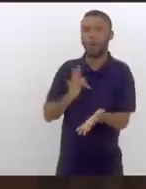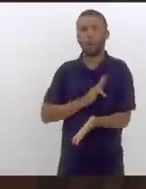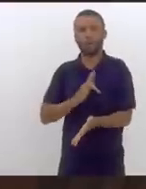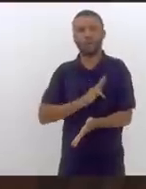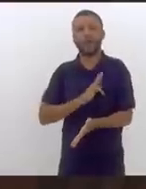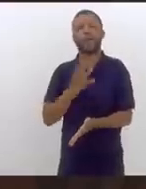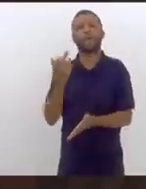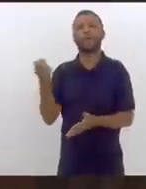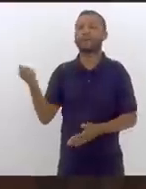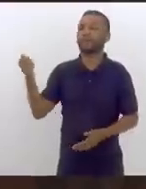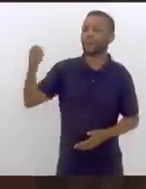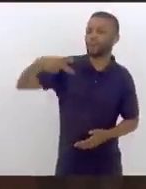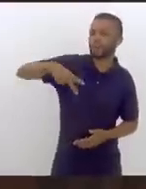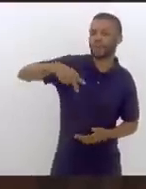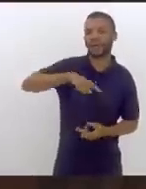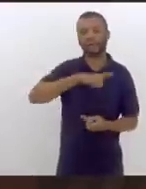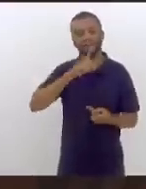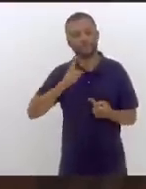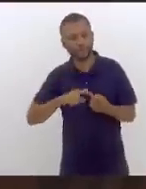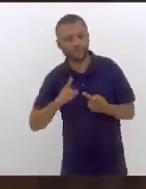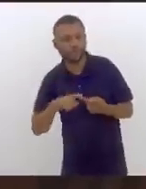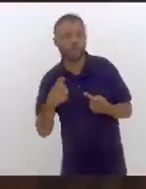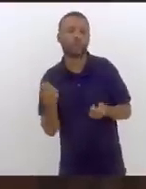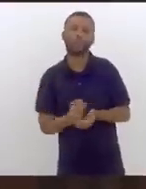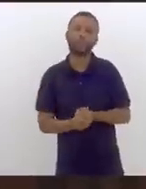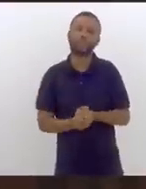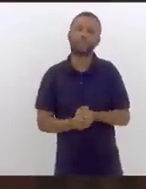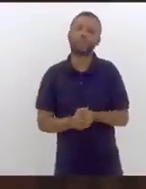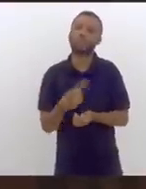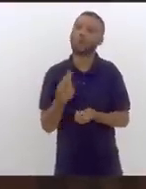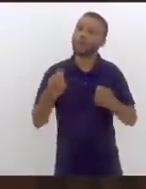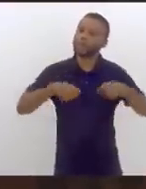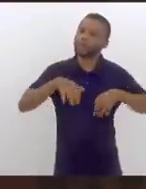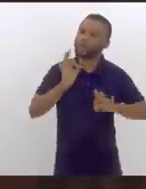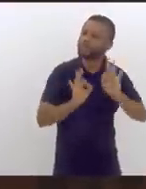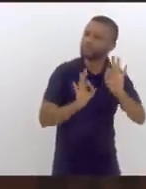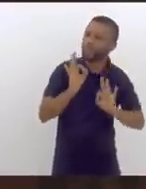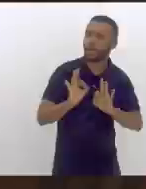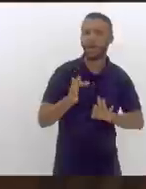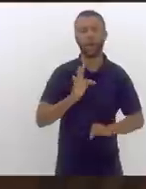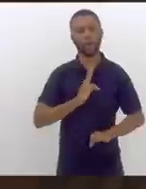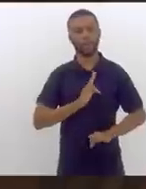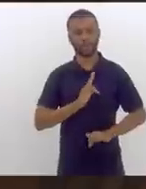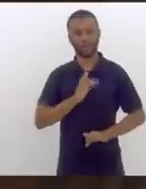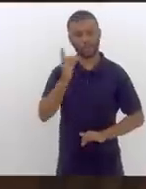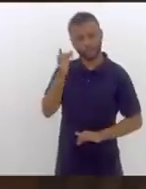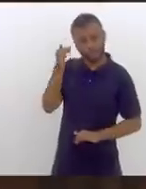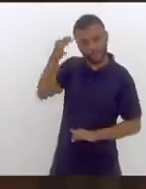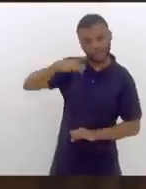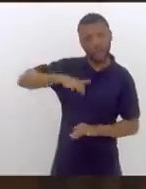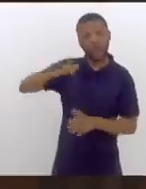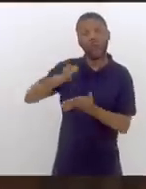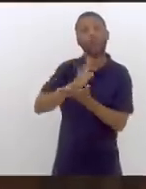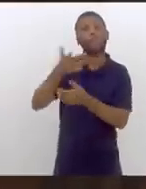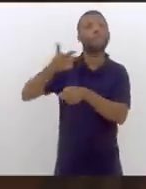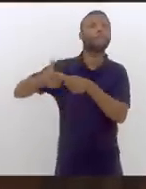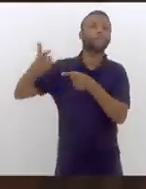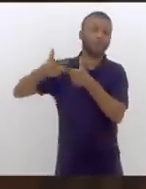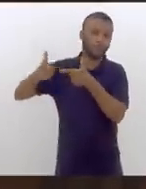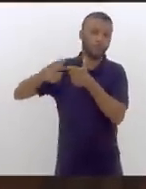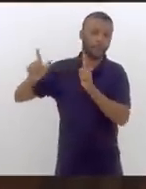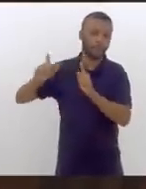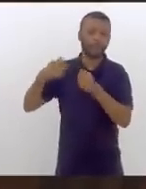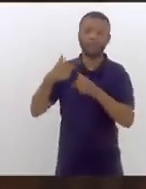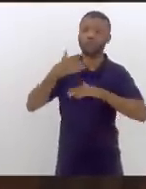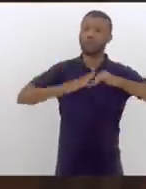reserva onde nós precisamos preparar os nossos policiais para quando venha passar por algum problema precisamos ter